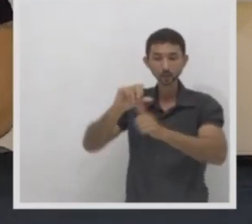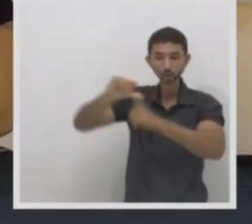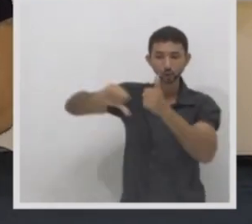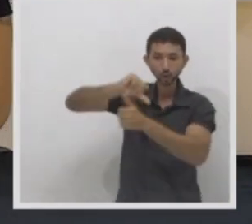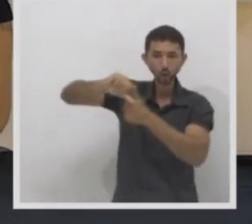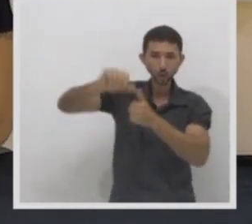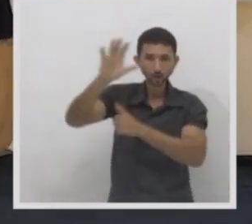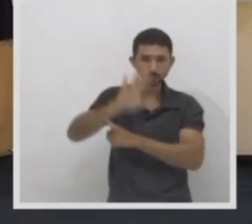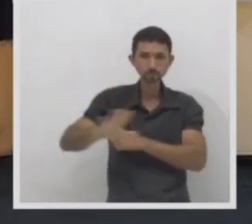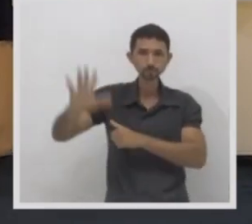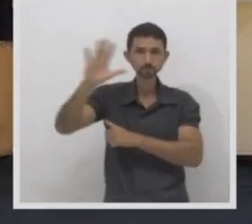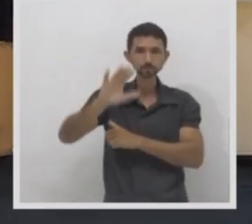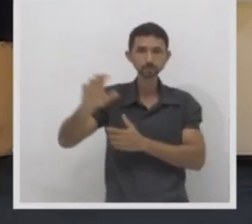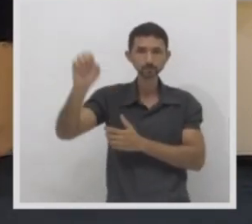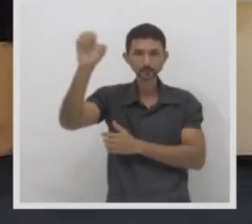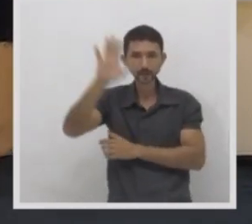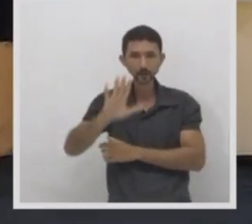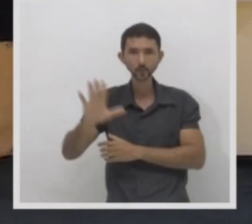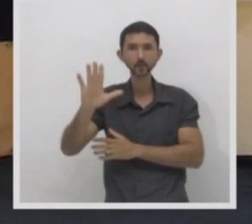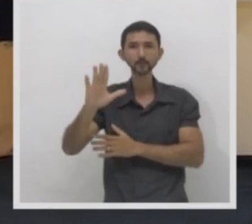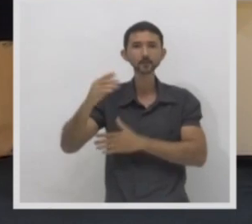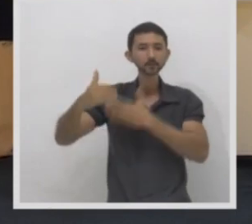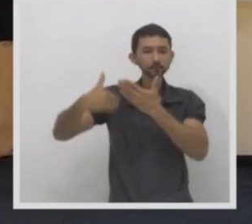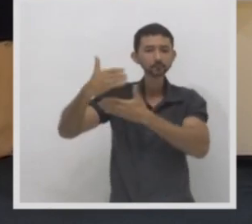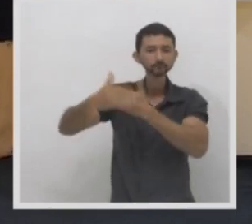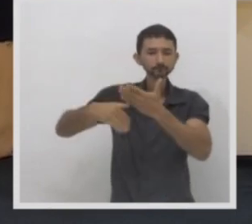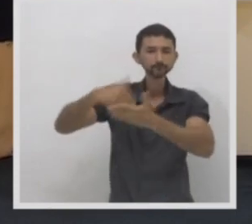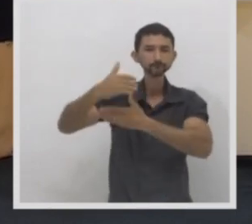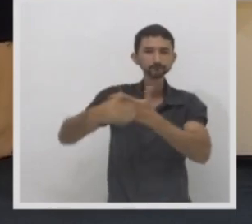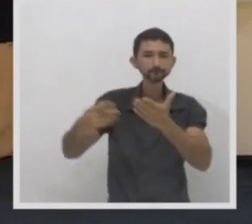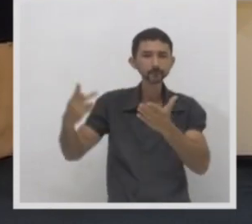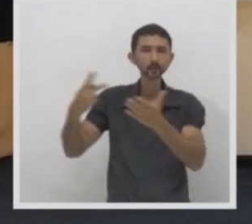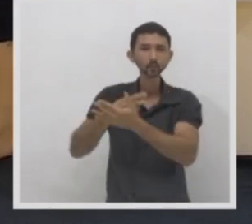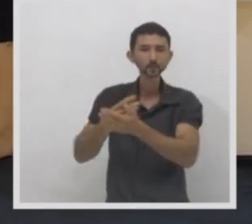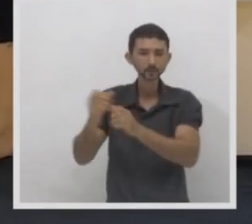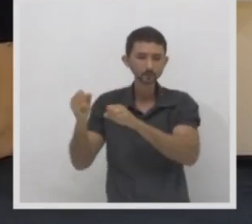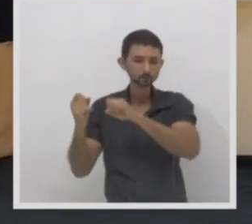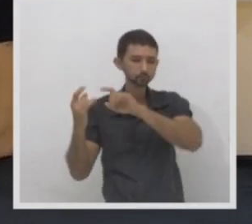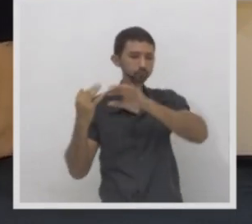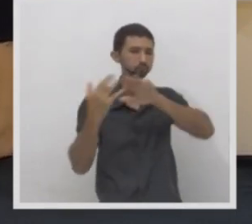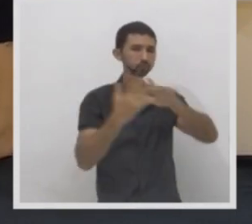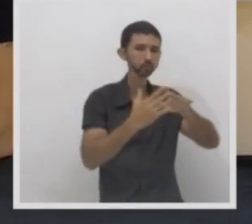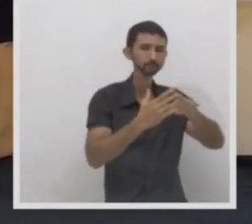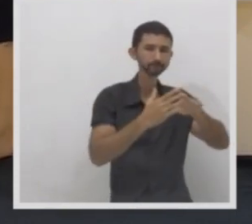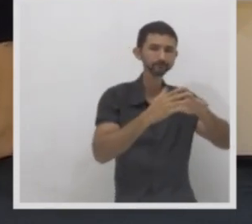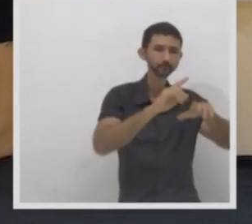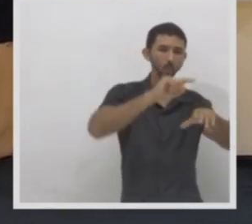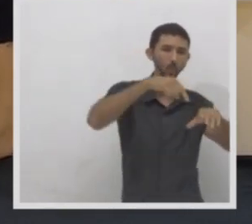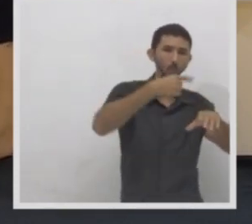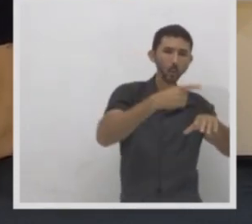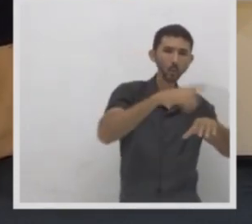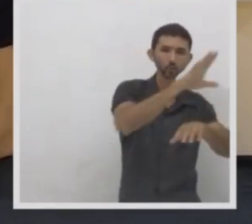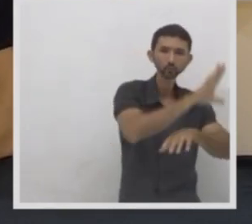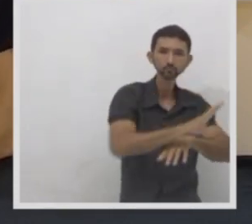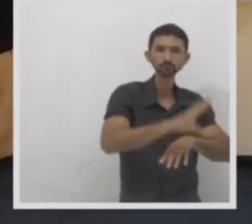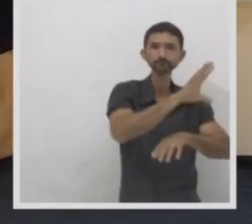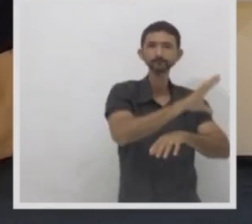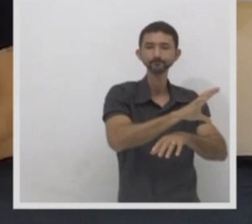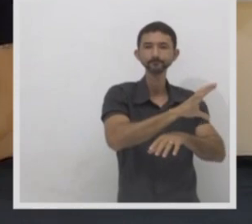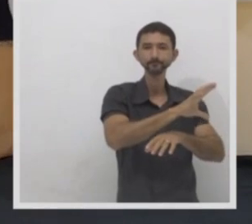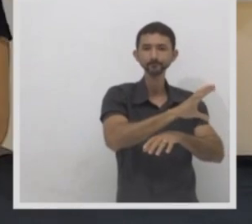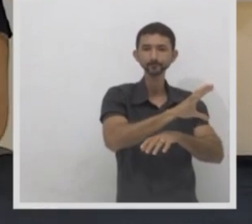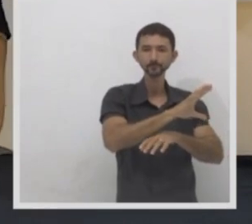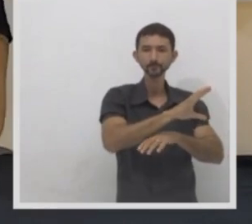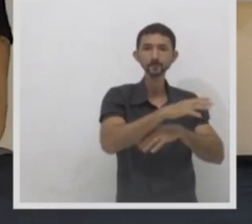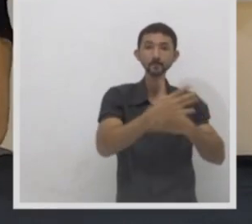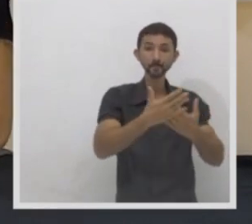nesse continente, eles vão ter consequência para diversos outros continentes, né? Nesse primeiro momento, nós temos o